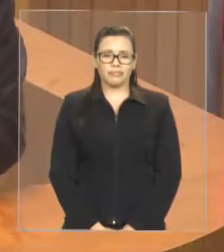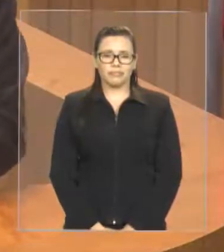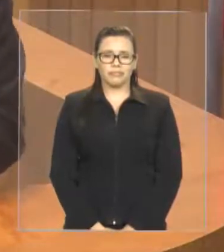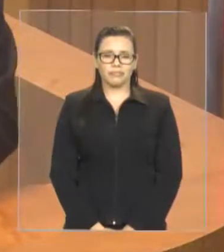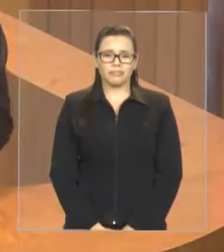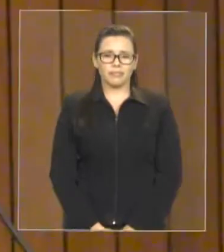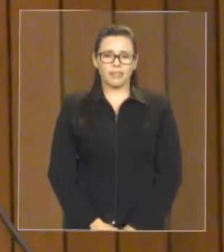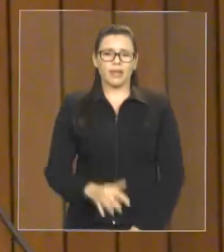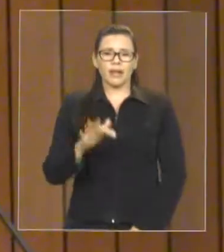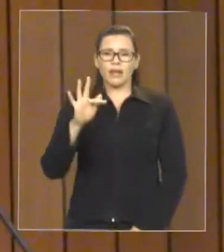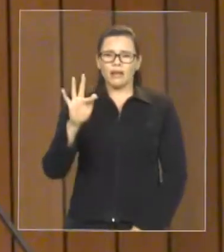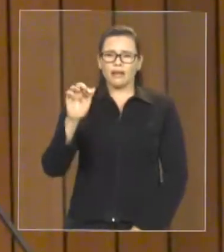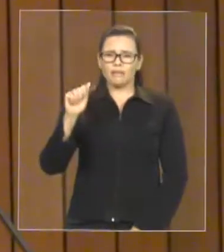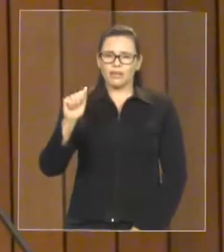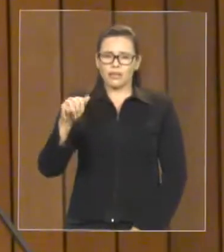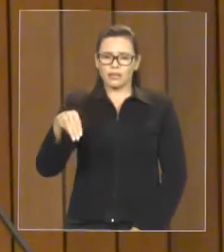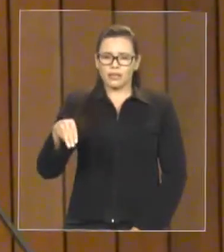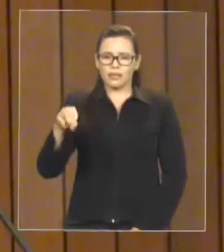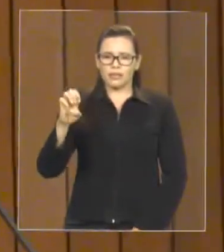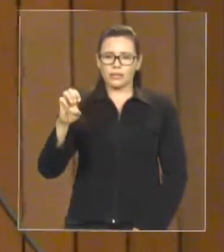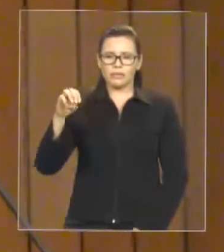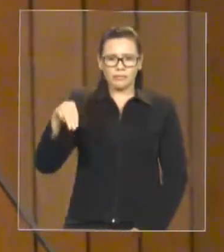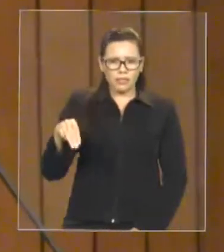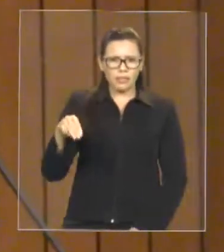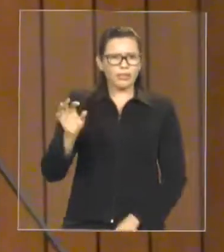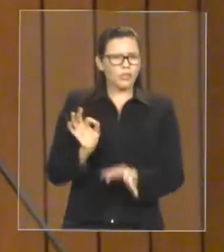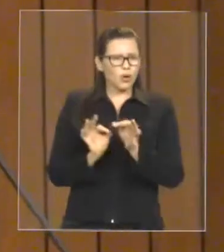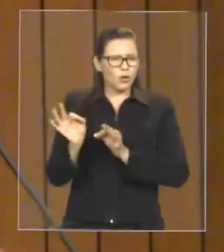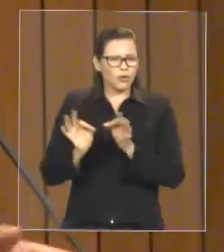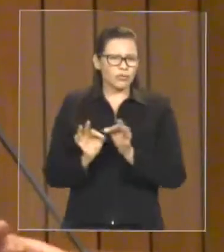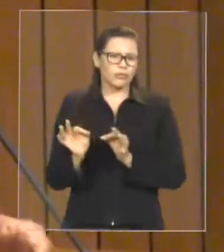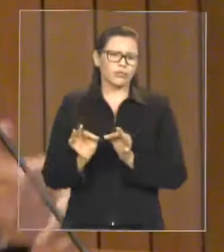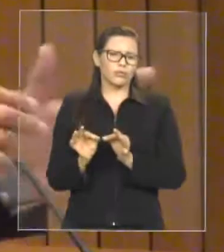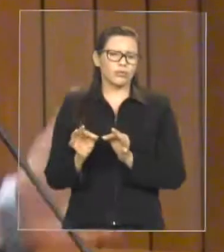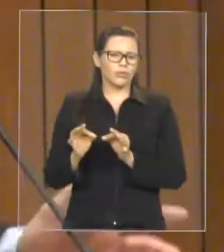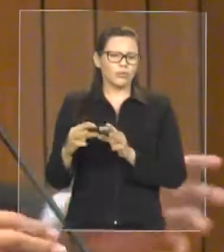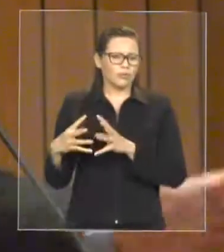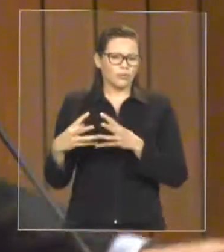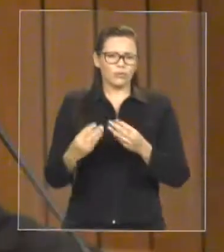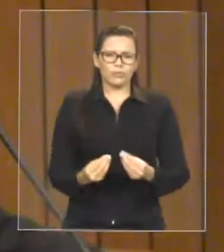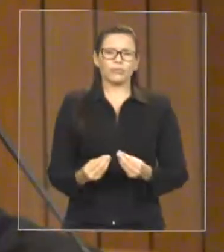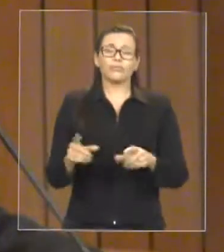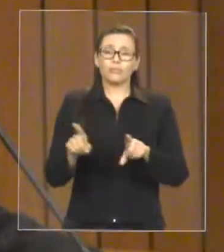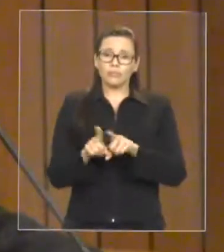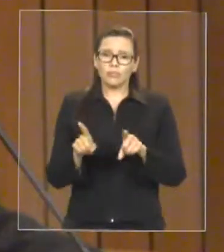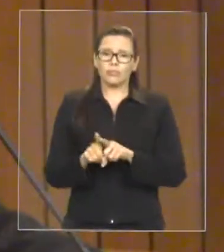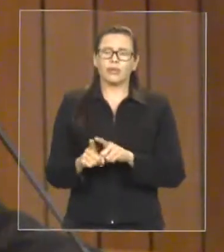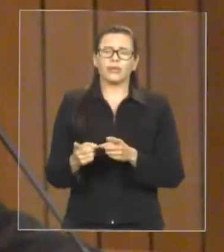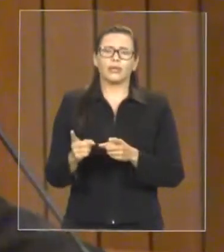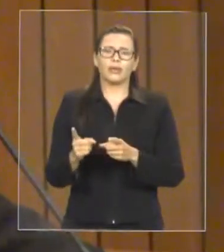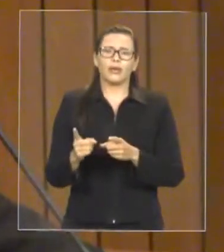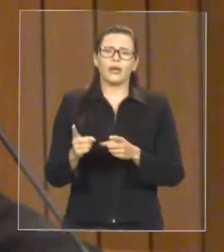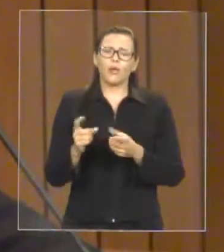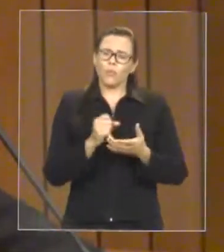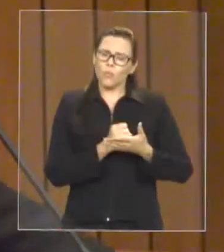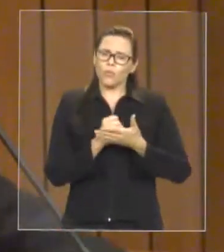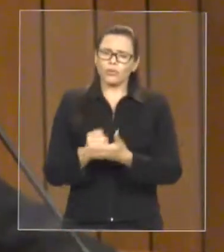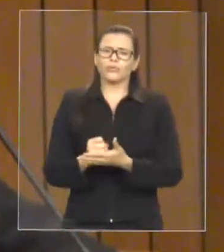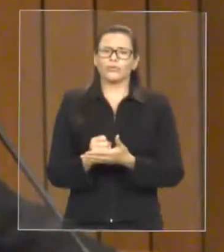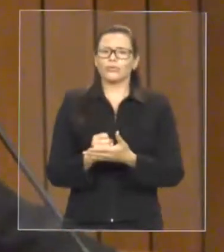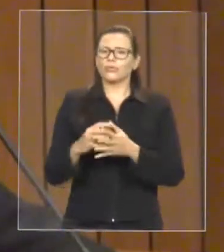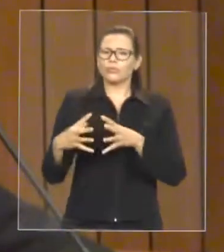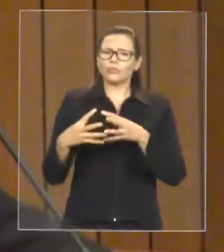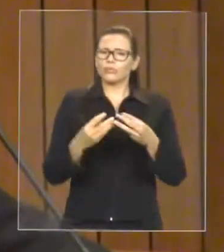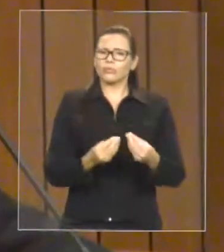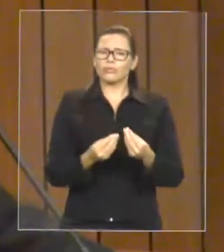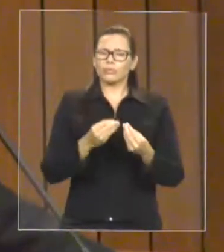FAMEM, Federação dos Municípios do Estado do Maranhão, em parceria com os vereadores, onde